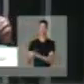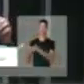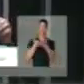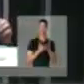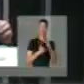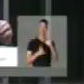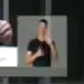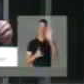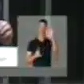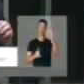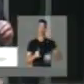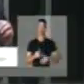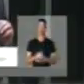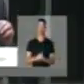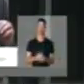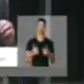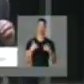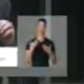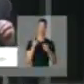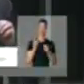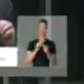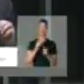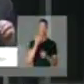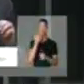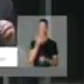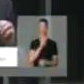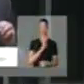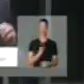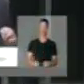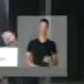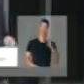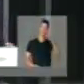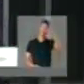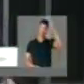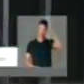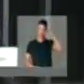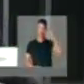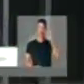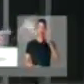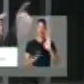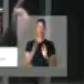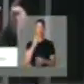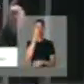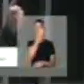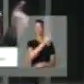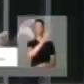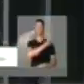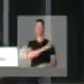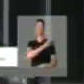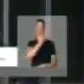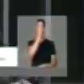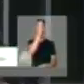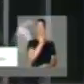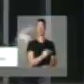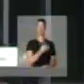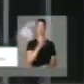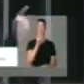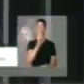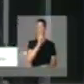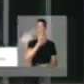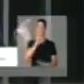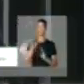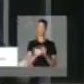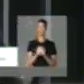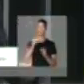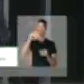de café. Eu quero fazer um apelo ao presidente Temer. Está sob a sua responsabilidade não